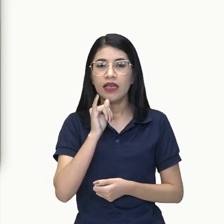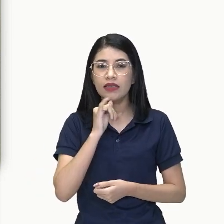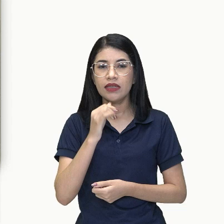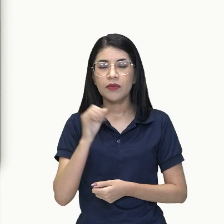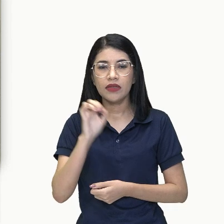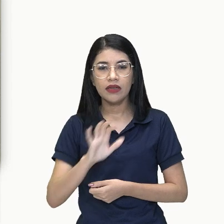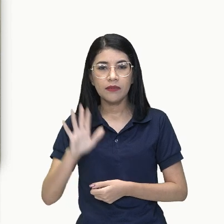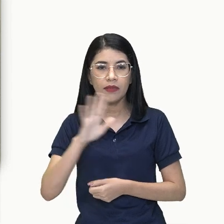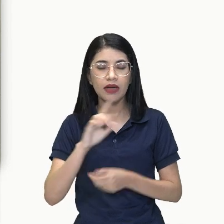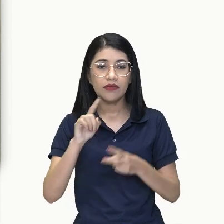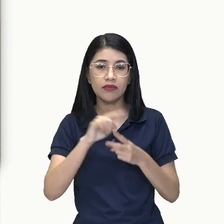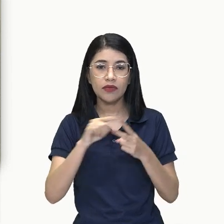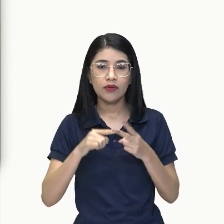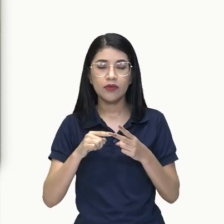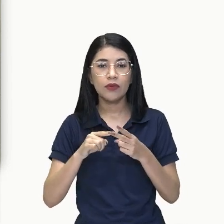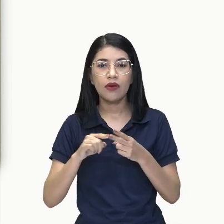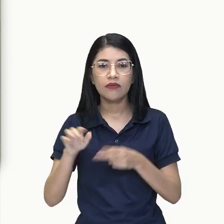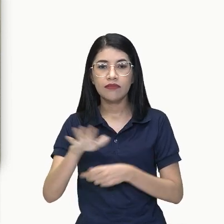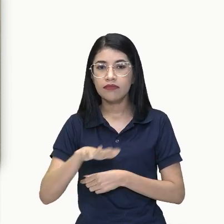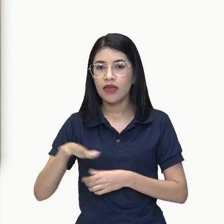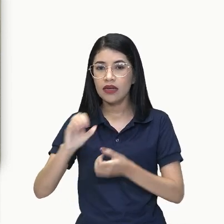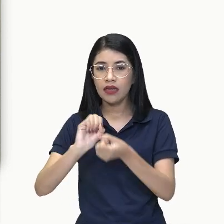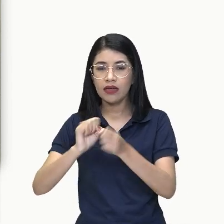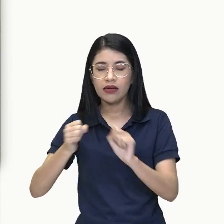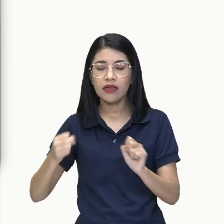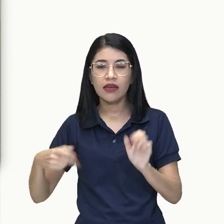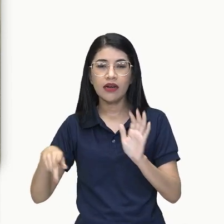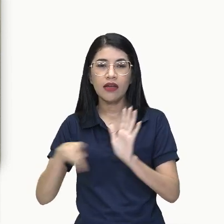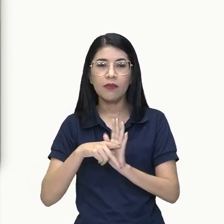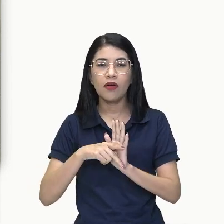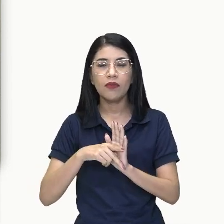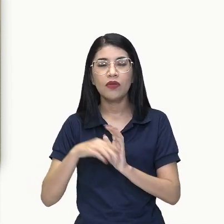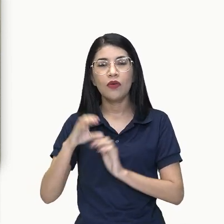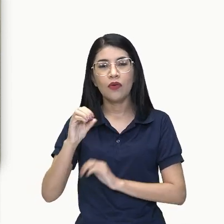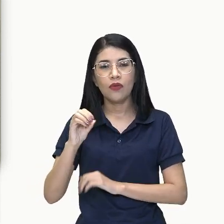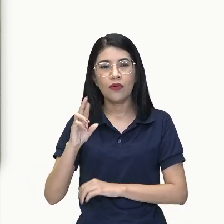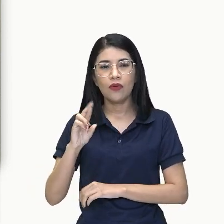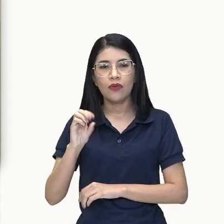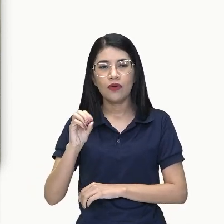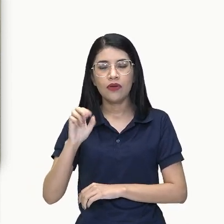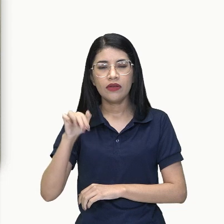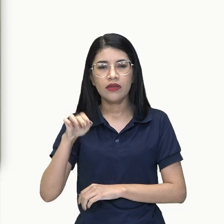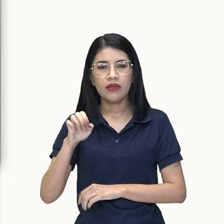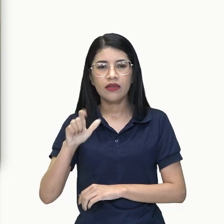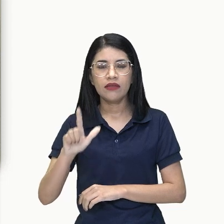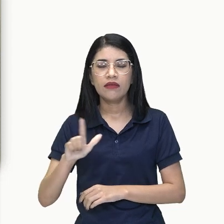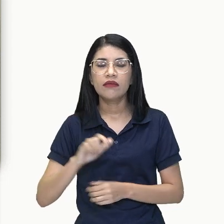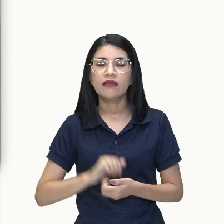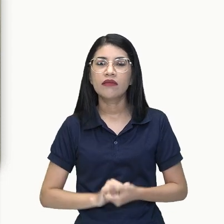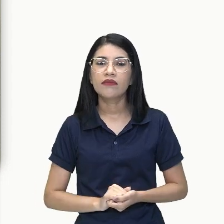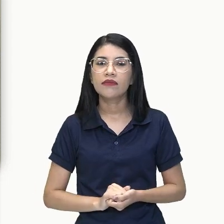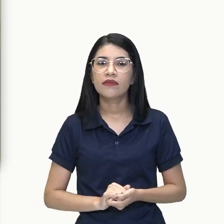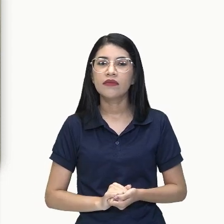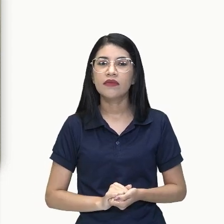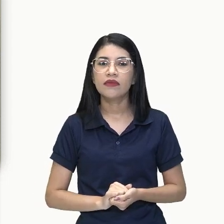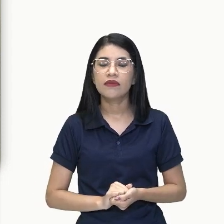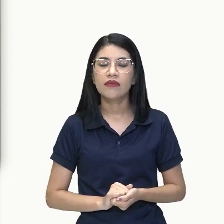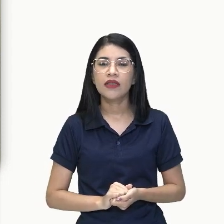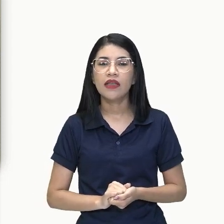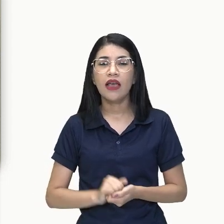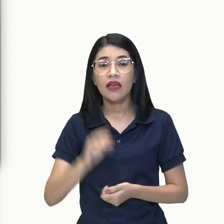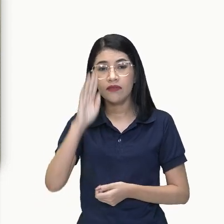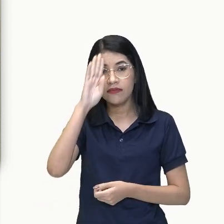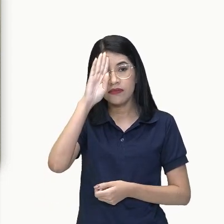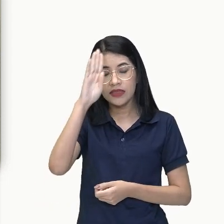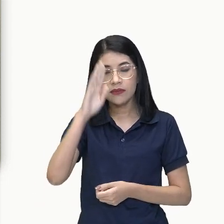latifúndios que basicamente pertencem a um coronel. Essa figura do coronel vai ser central aqui nesse